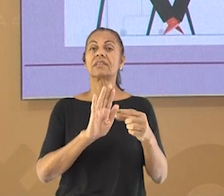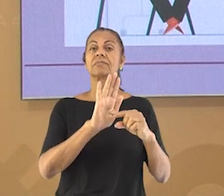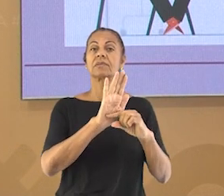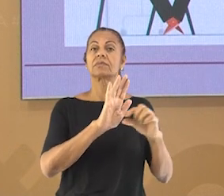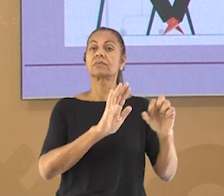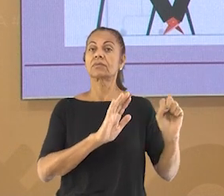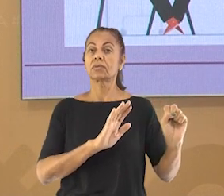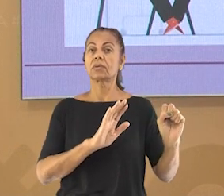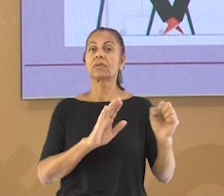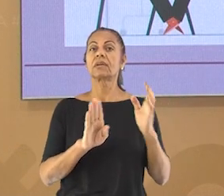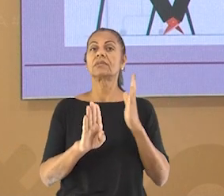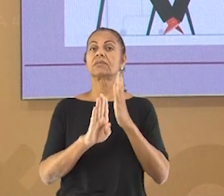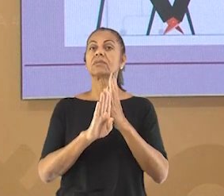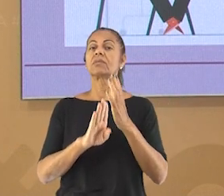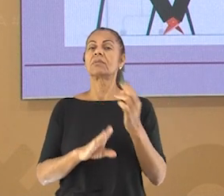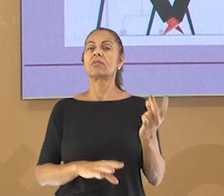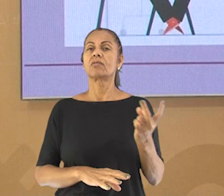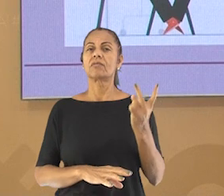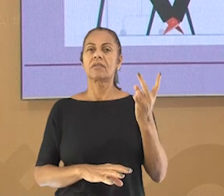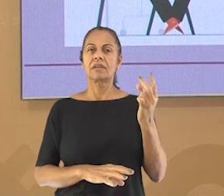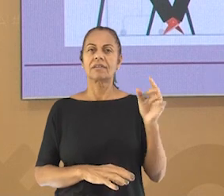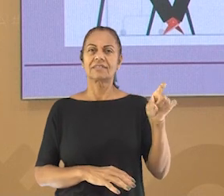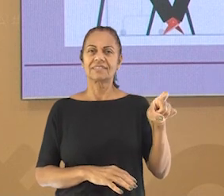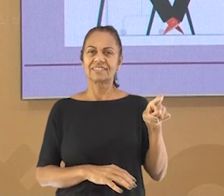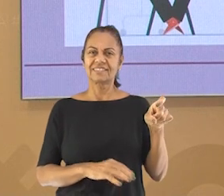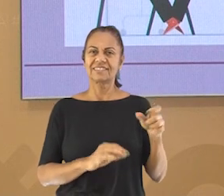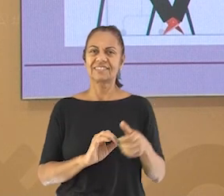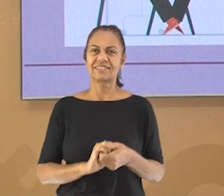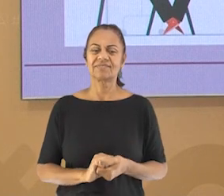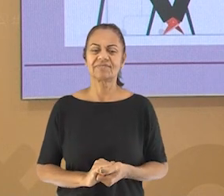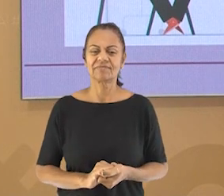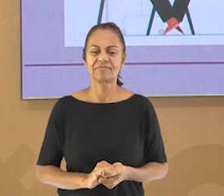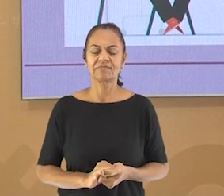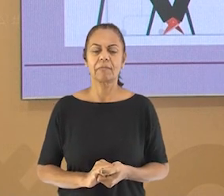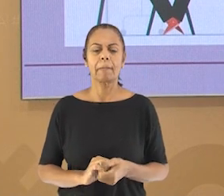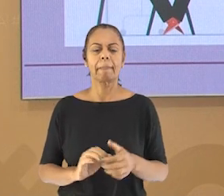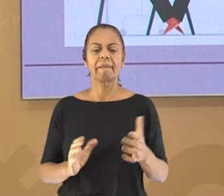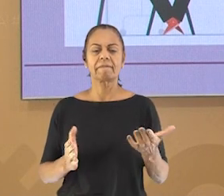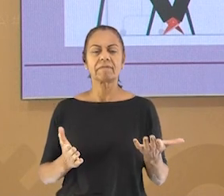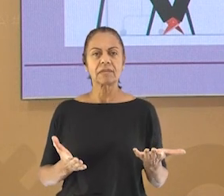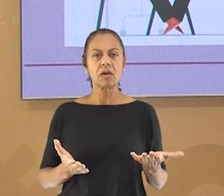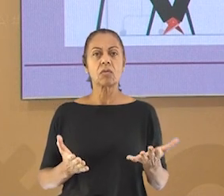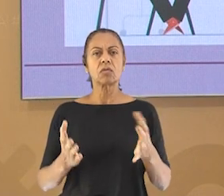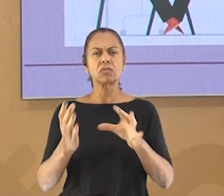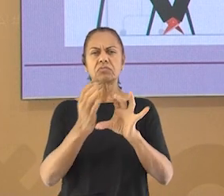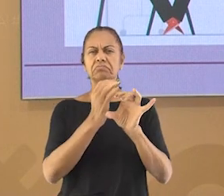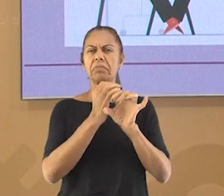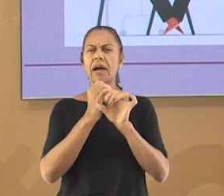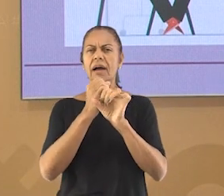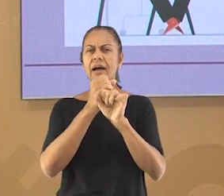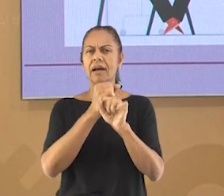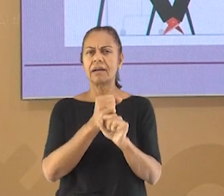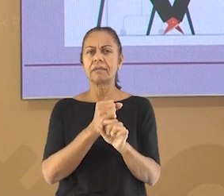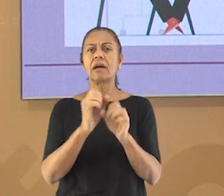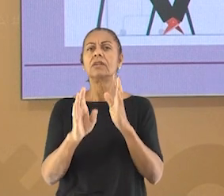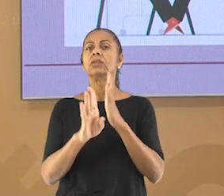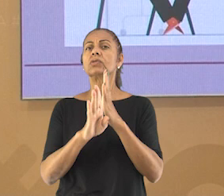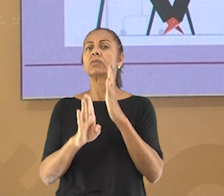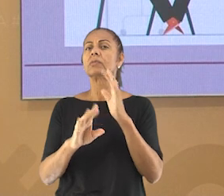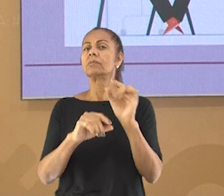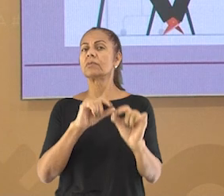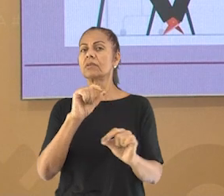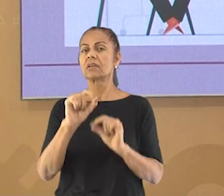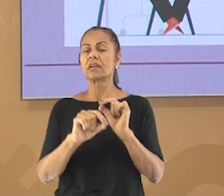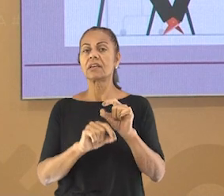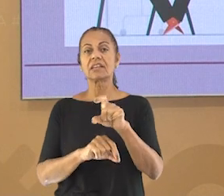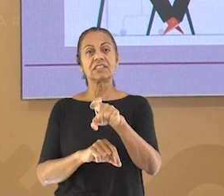8. E descobriremos o valor de x. Assim, quando resolvemos essas